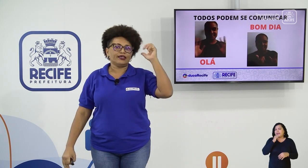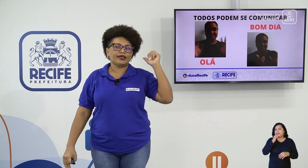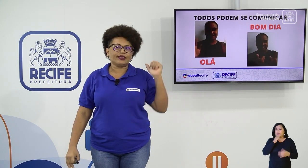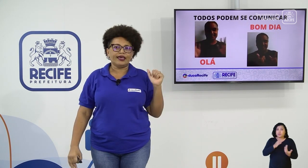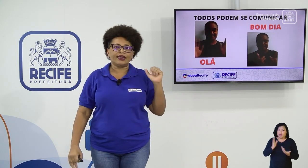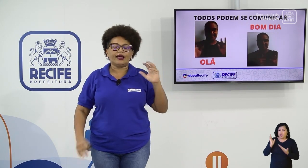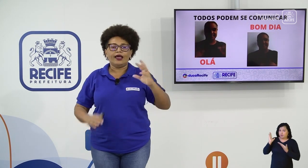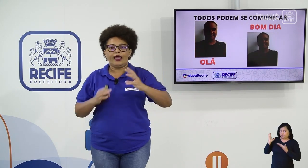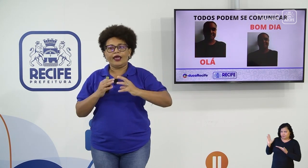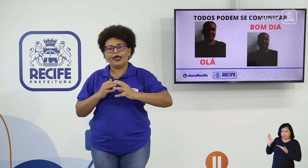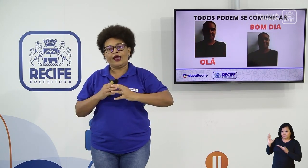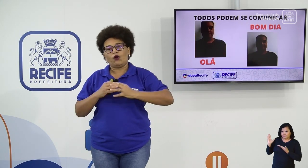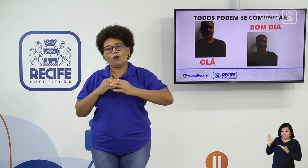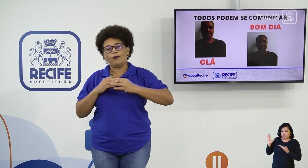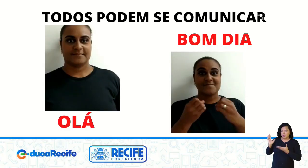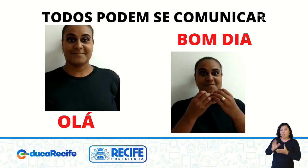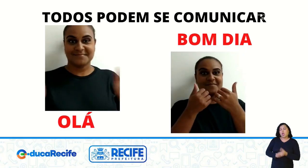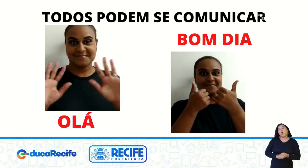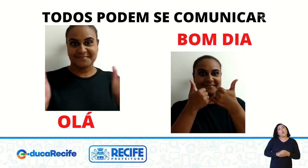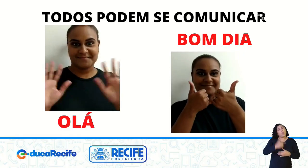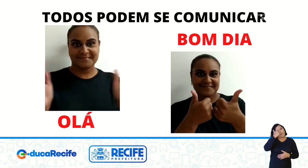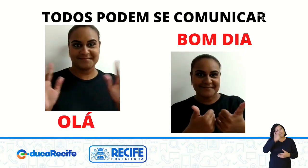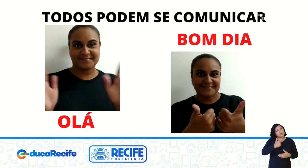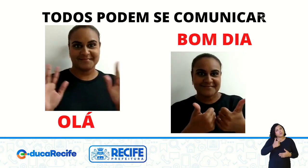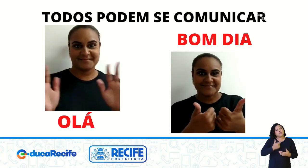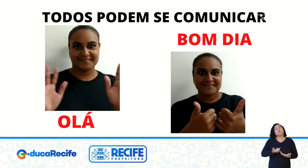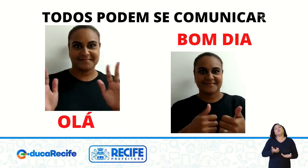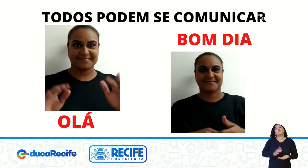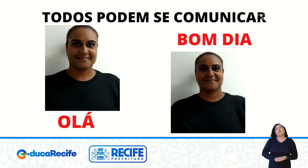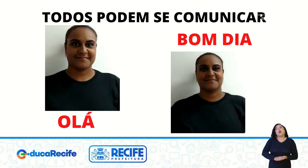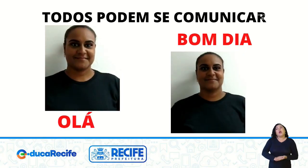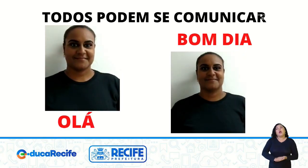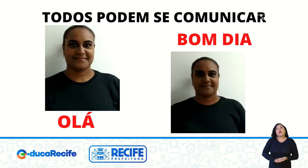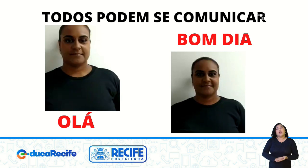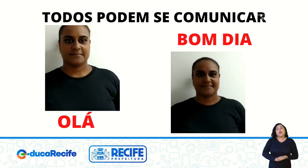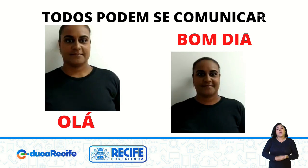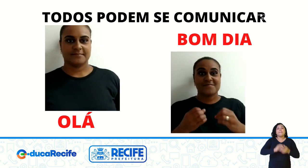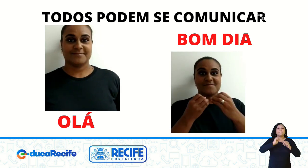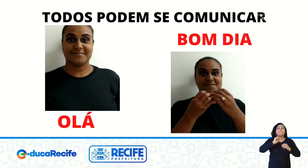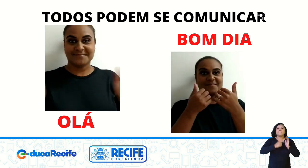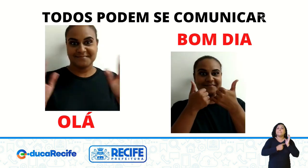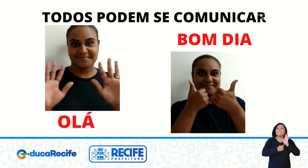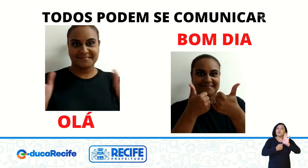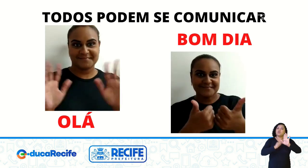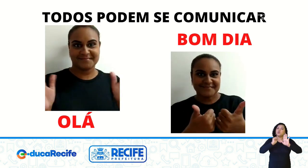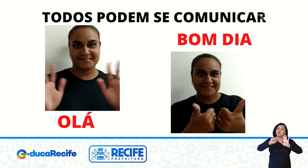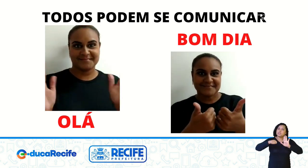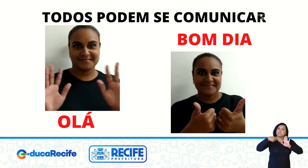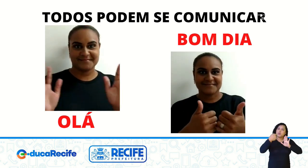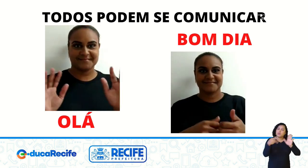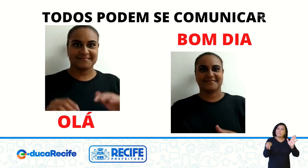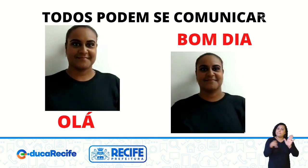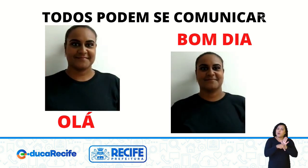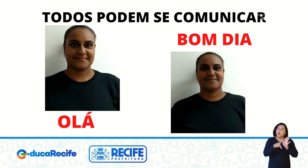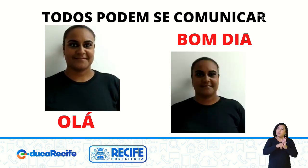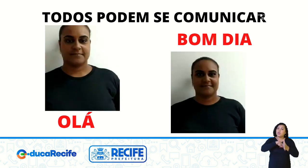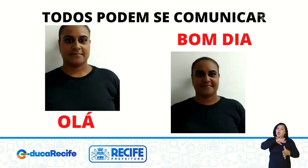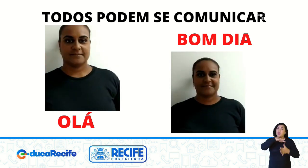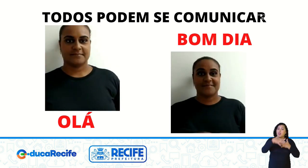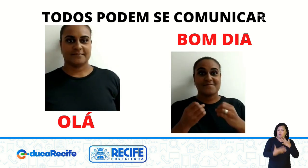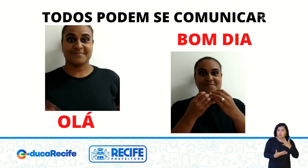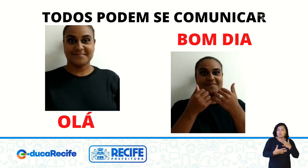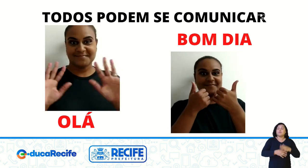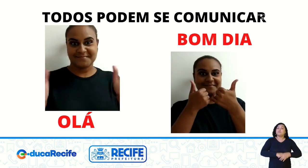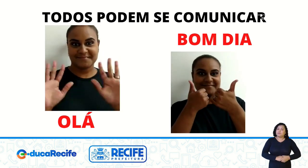trouxe aí na tela uma pessoa mostrando para você um sinal, não é, que é da língua brasileira de